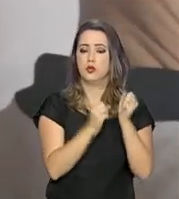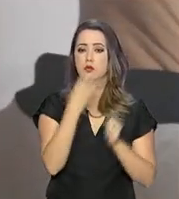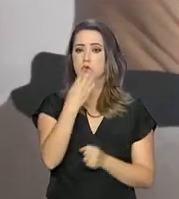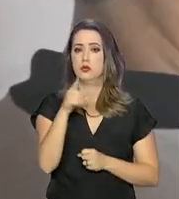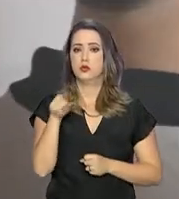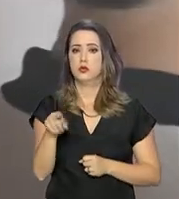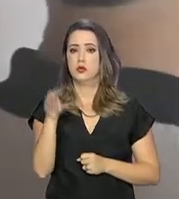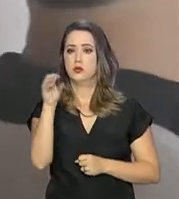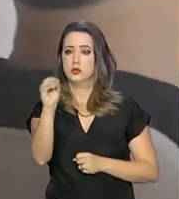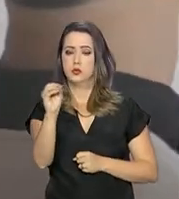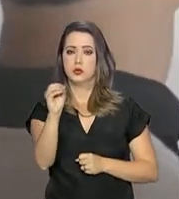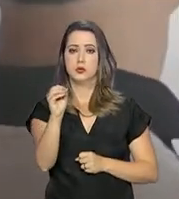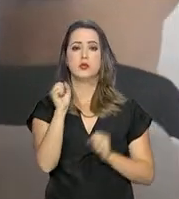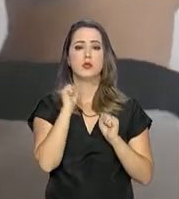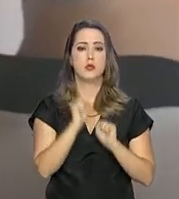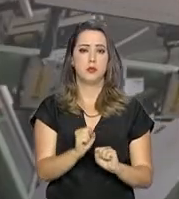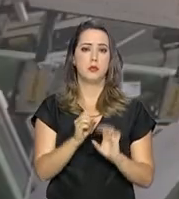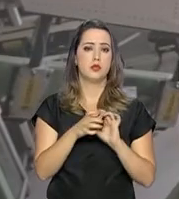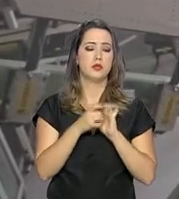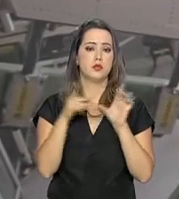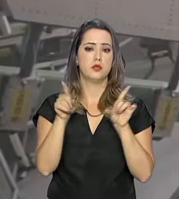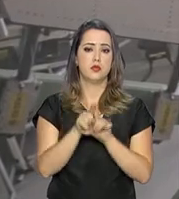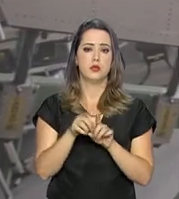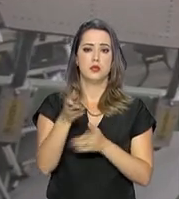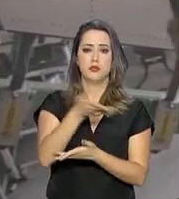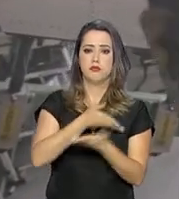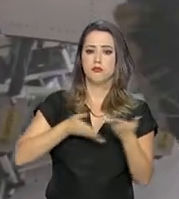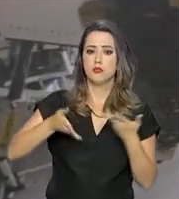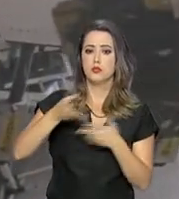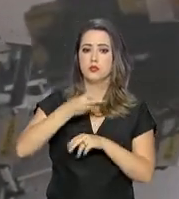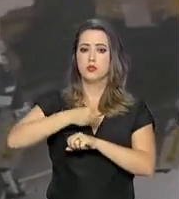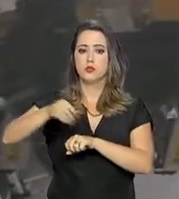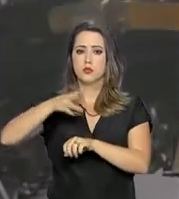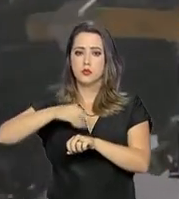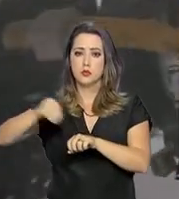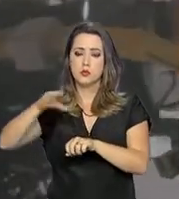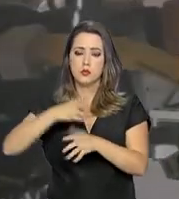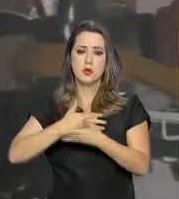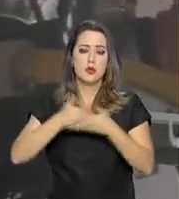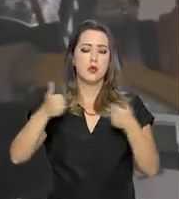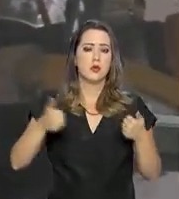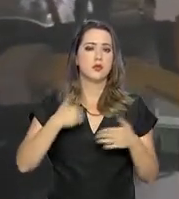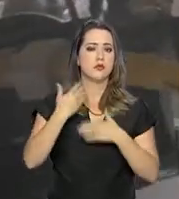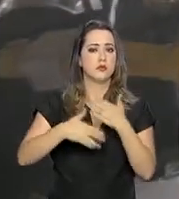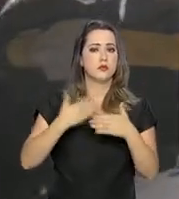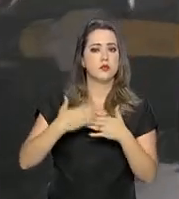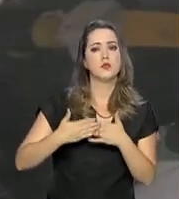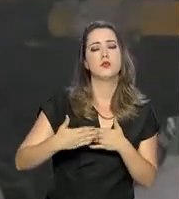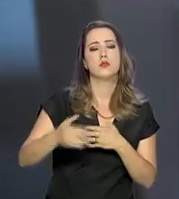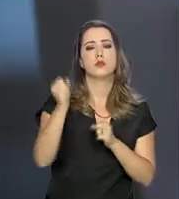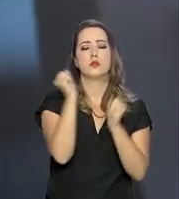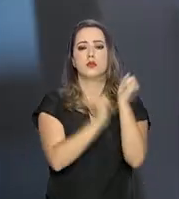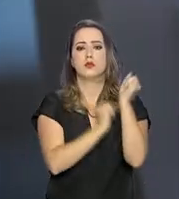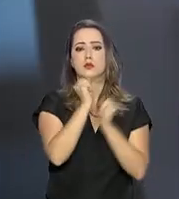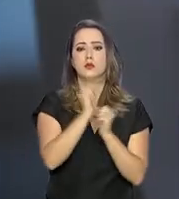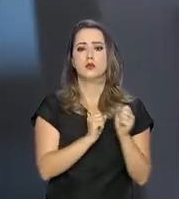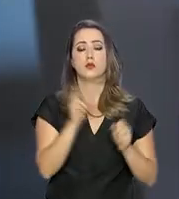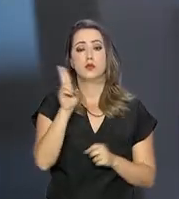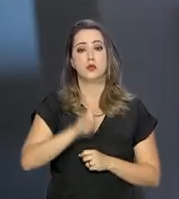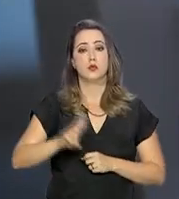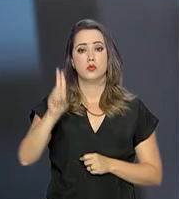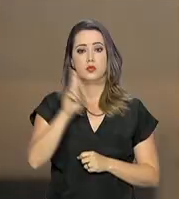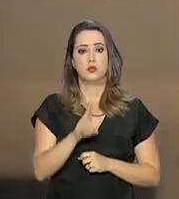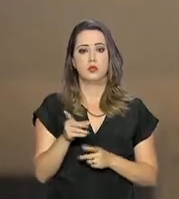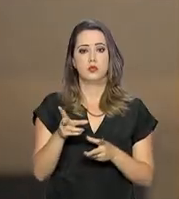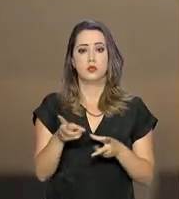4.0 irá permitir que as máquinas troquem informações para melhorar os processos industriais com o uso de